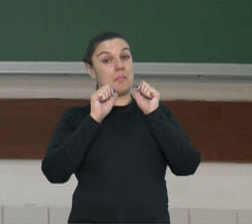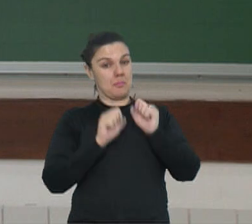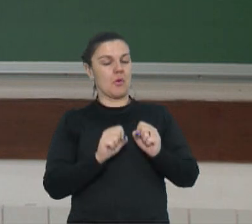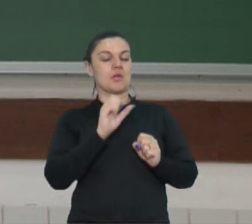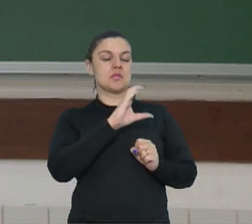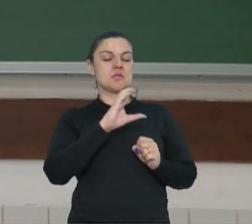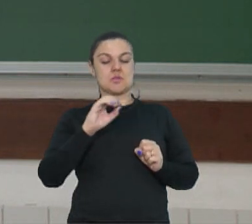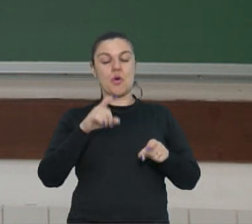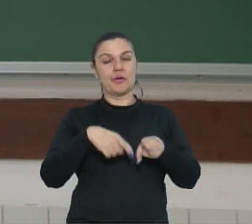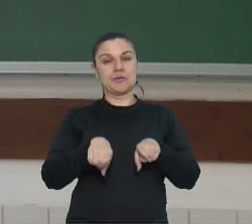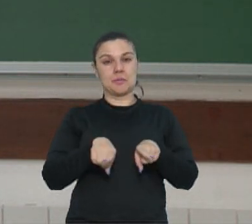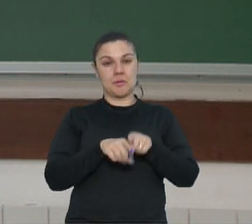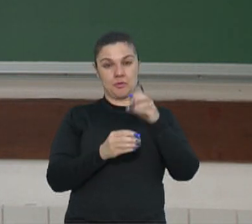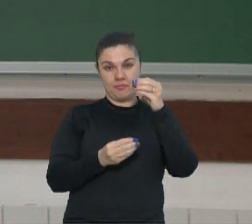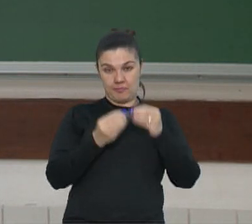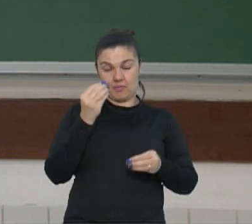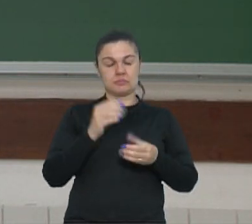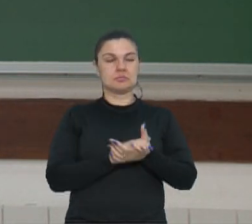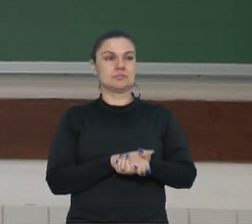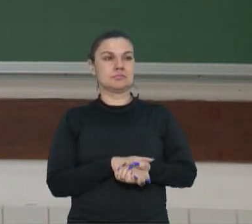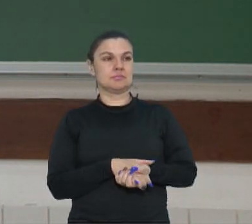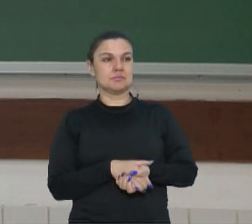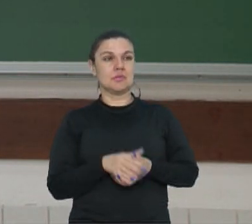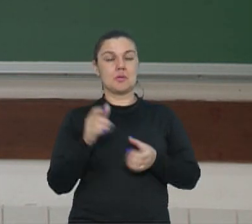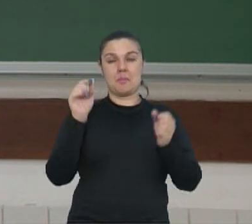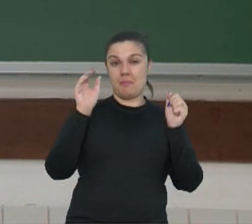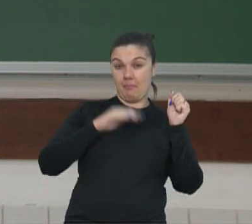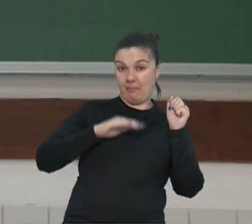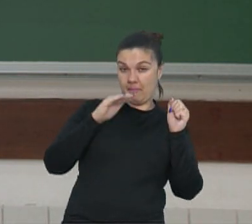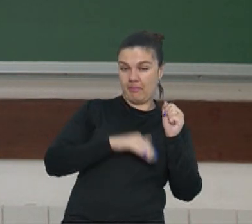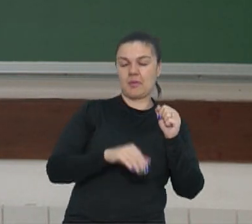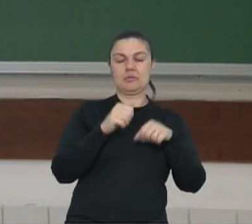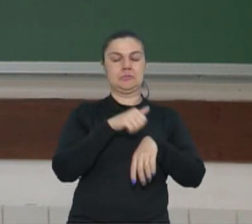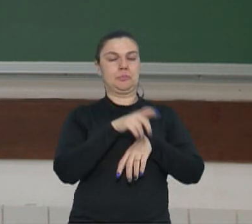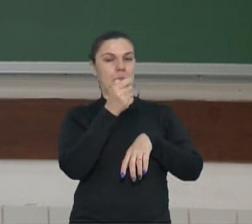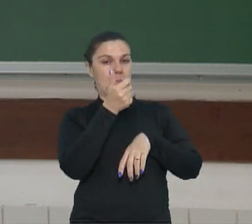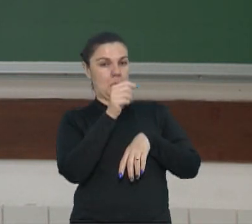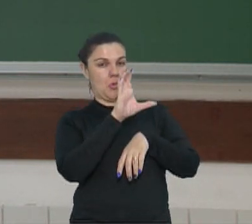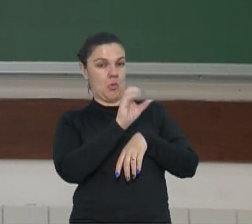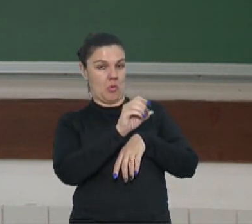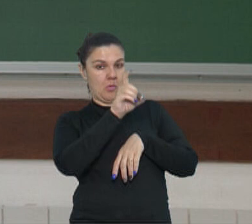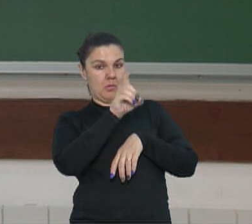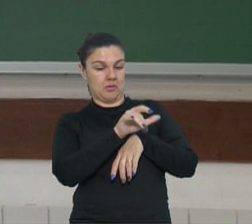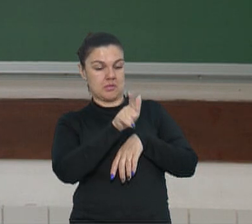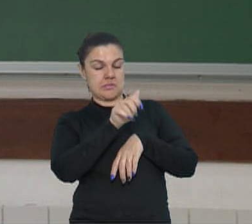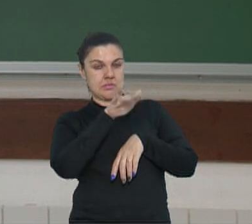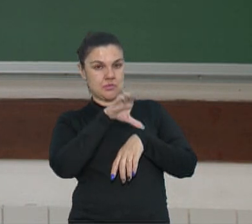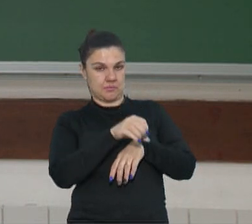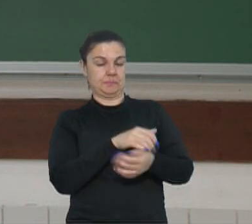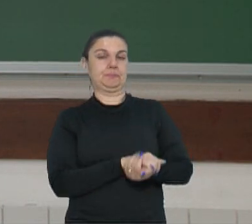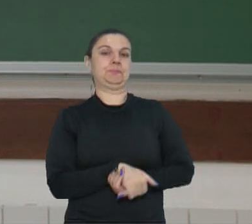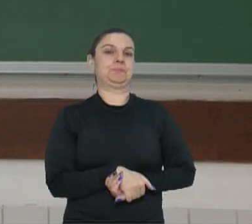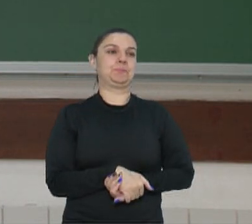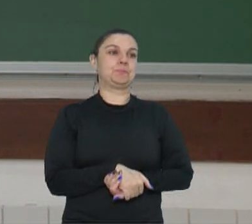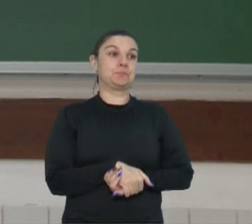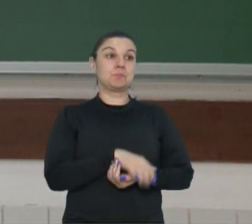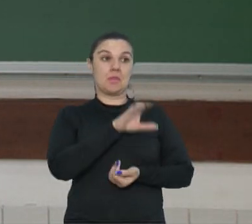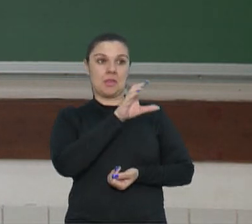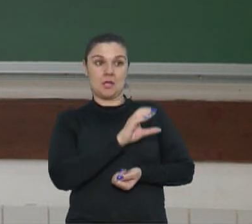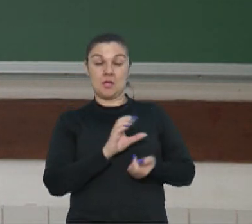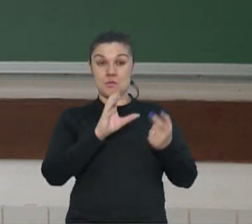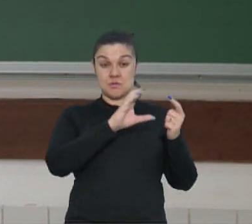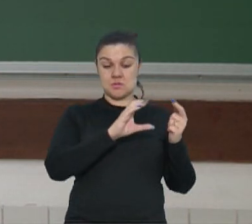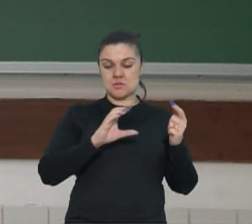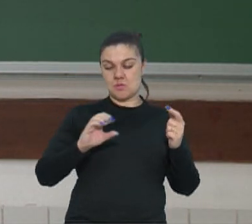também, quando a queima é incompleta, ou seja, tem menos átomos de oxigênio do que precisaria para aquela queima acontecer. O CO daí